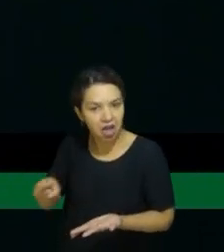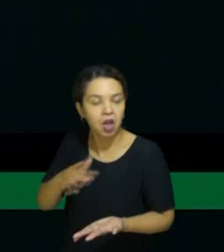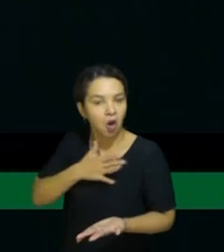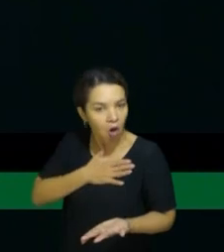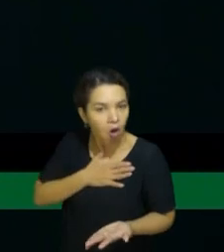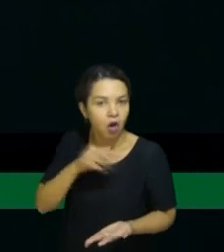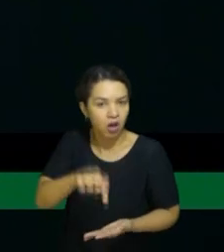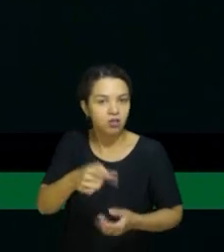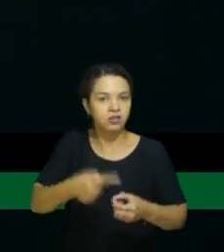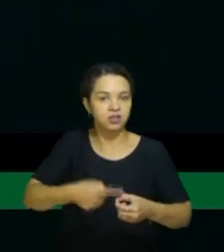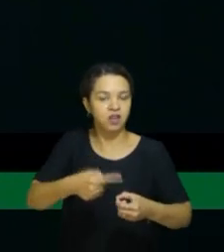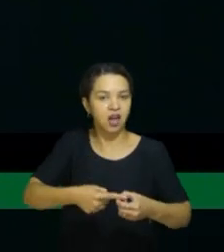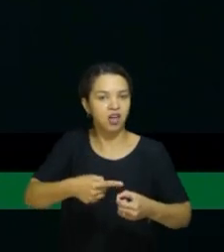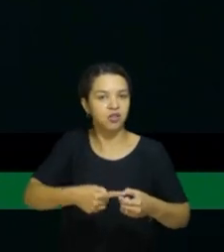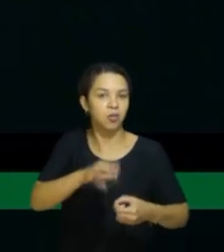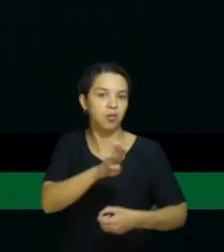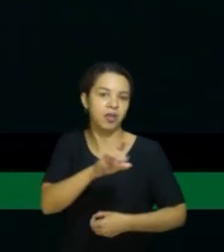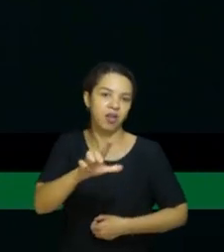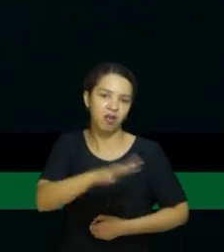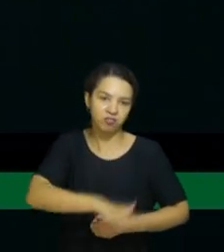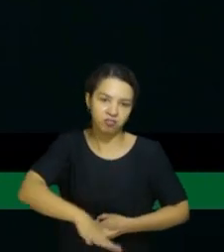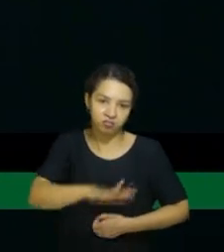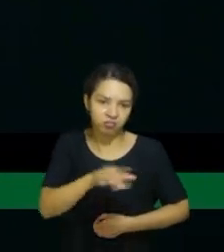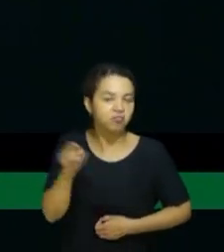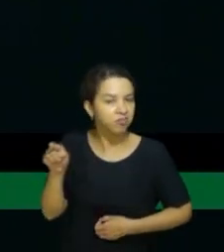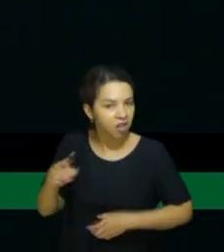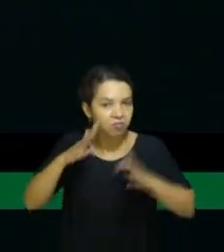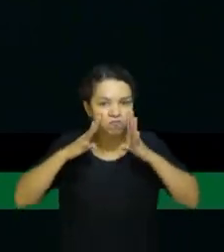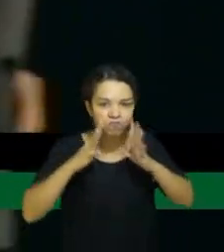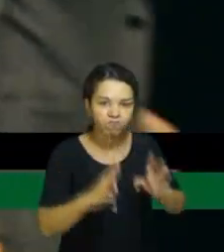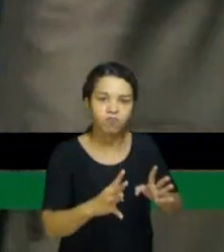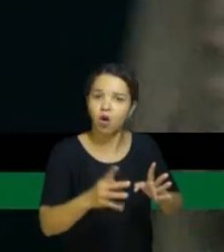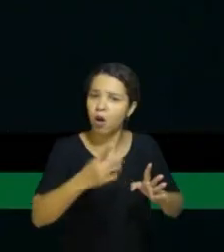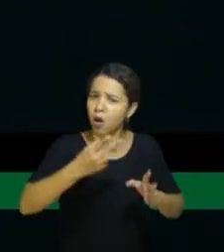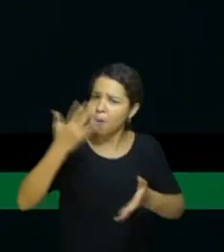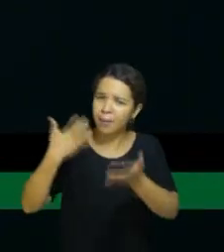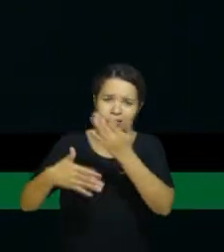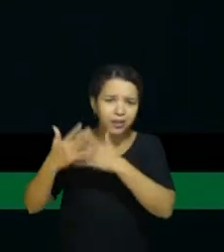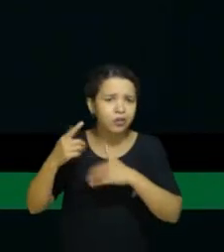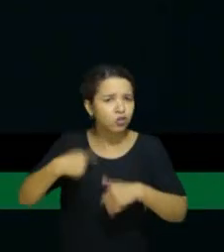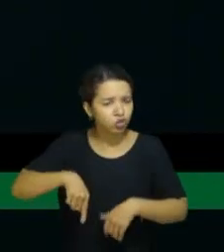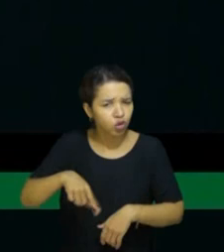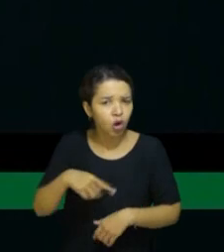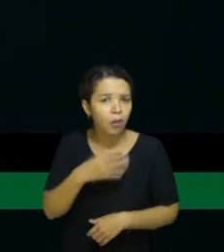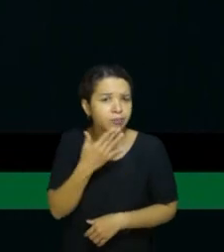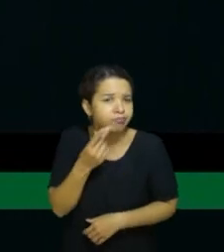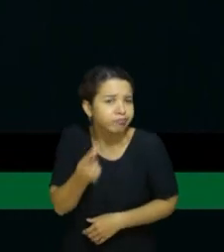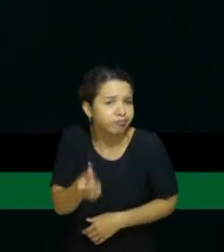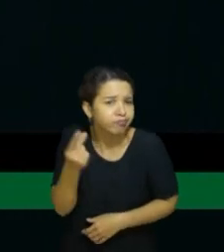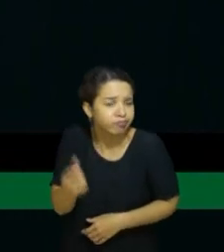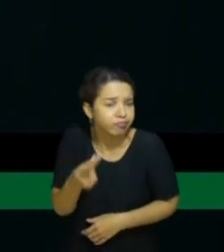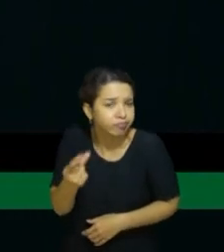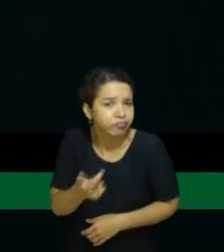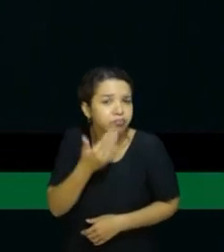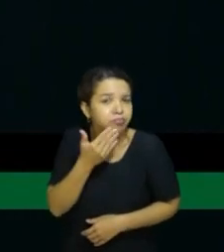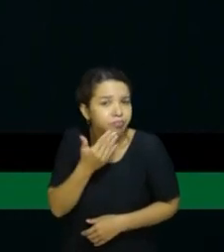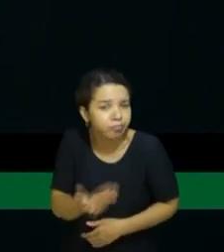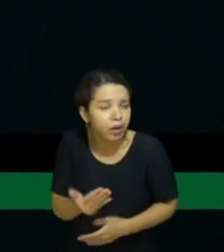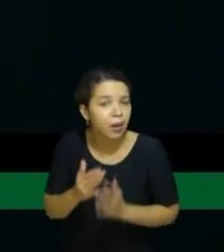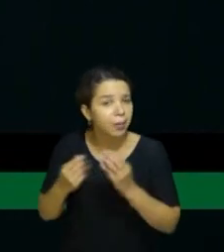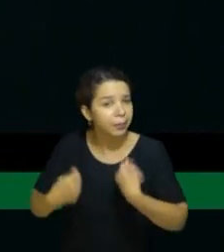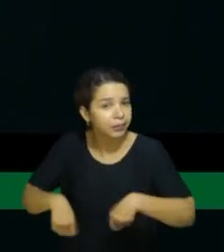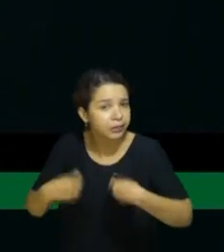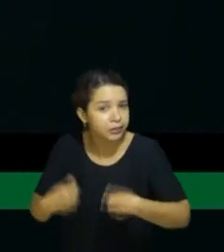nossa região há muito tempo nós clamamos por esse relacionamento amigável verdadeiro e de entrega não é